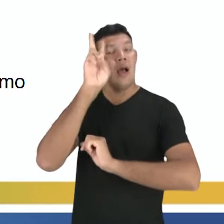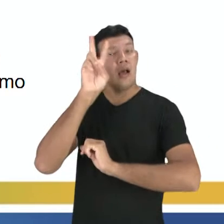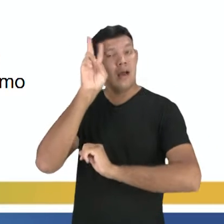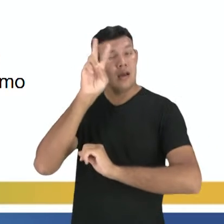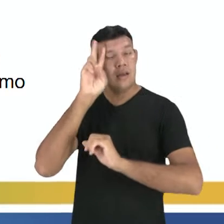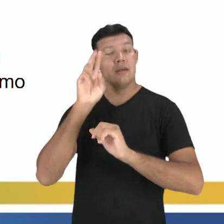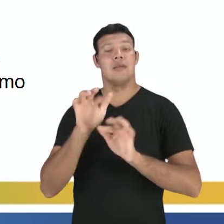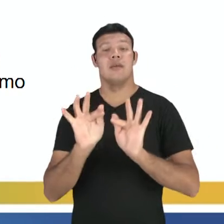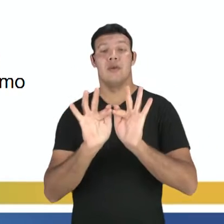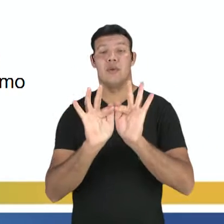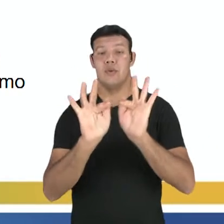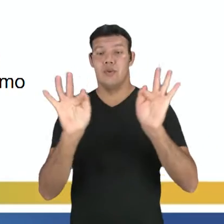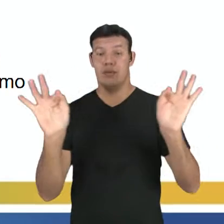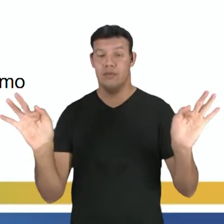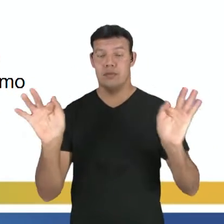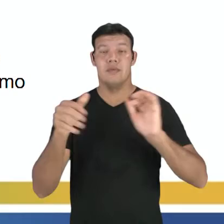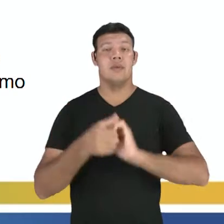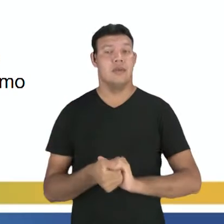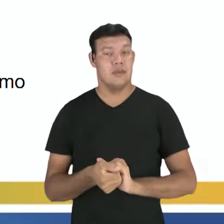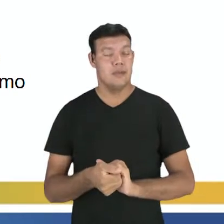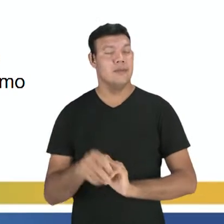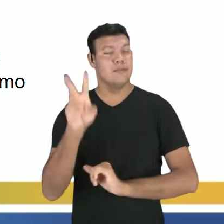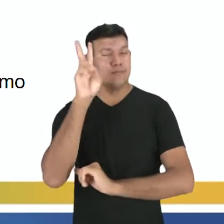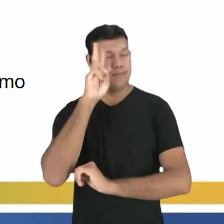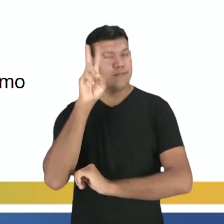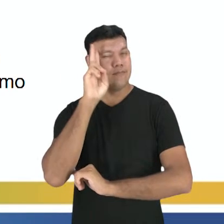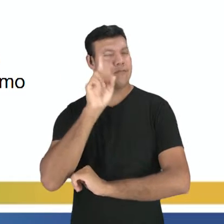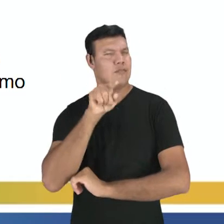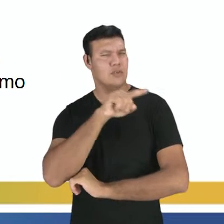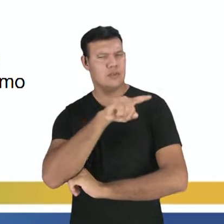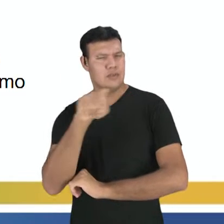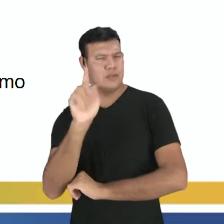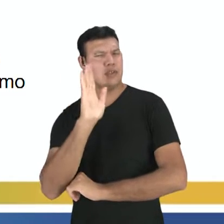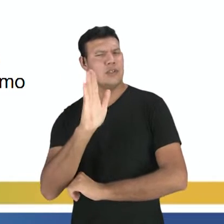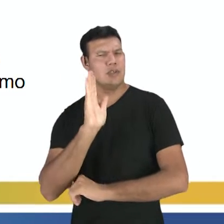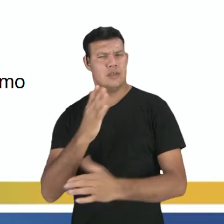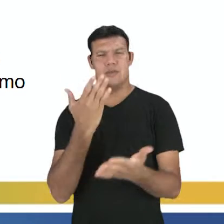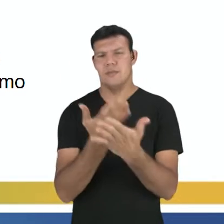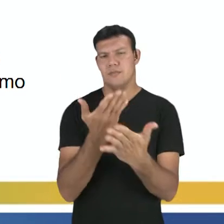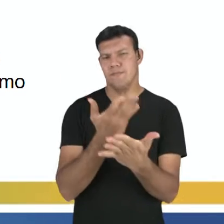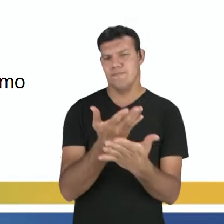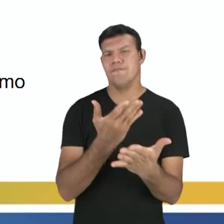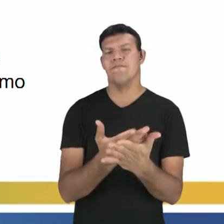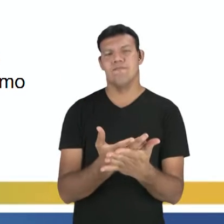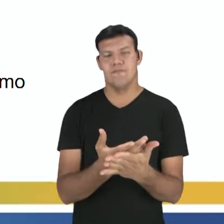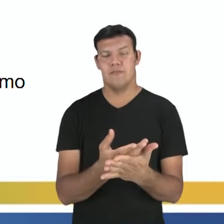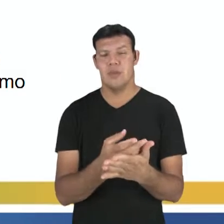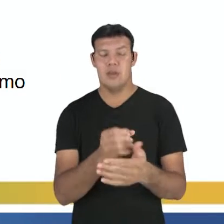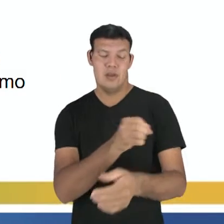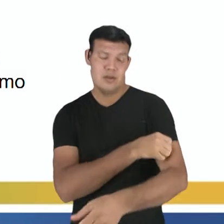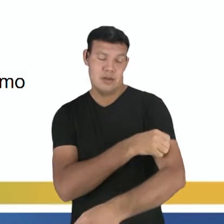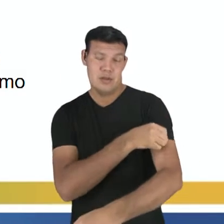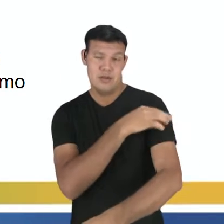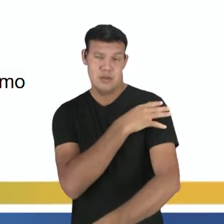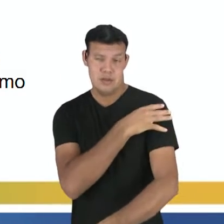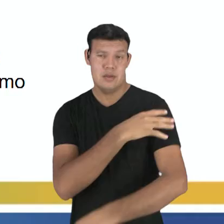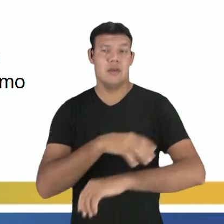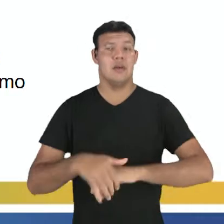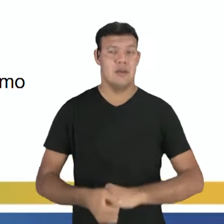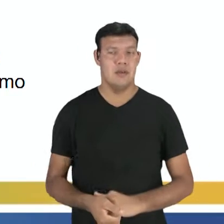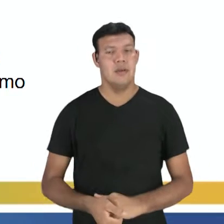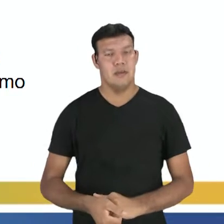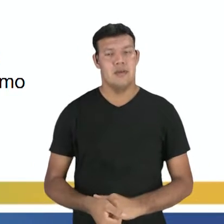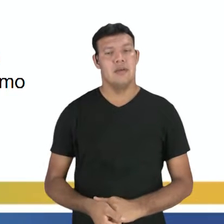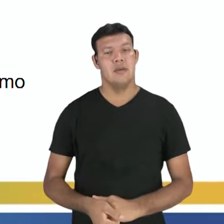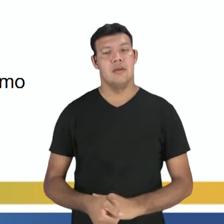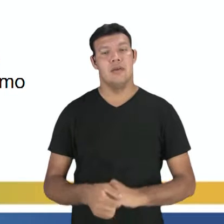com funções. Lembrando bem que vocês já trabalharam muito essas coisas no ensino fundamental, tá?